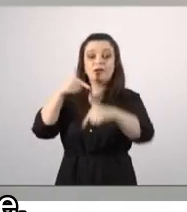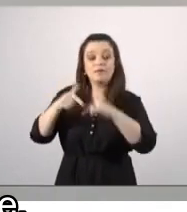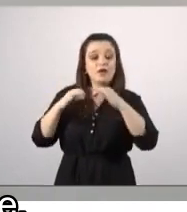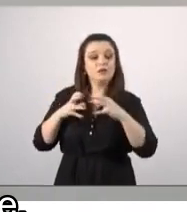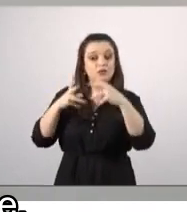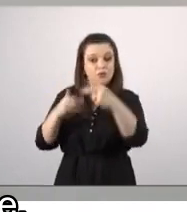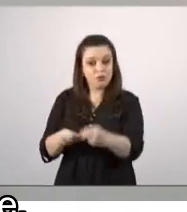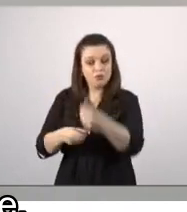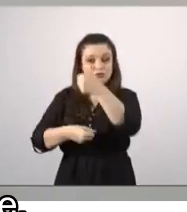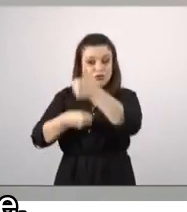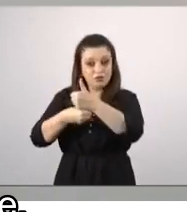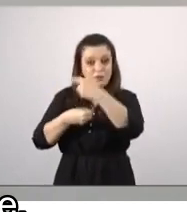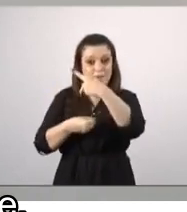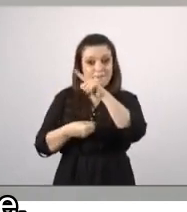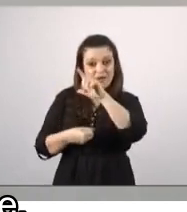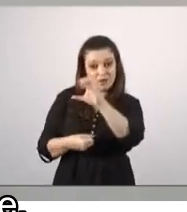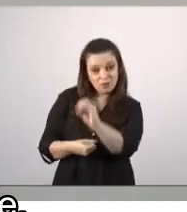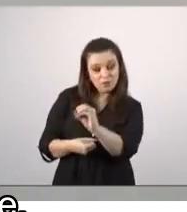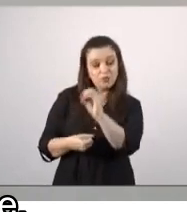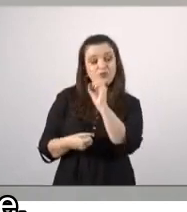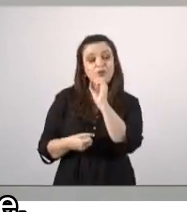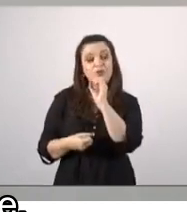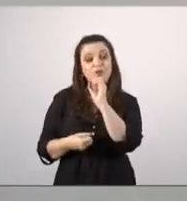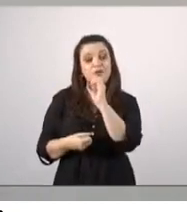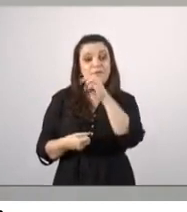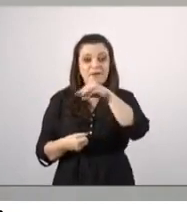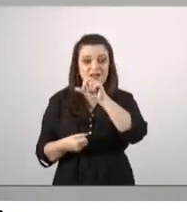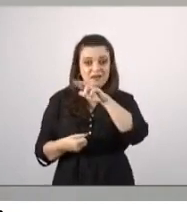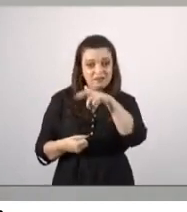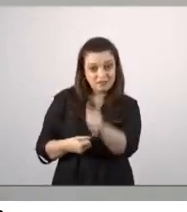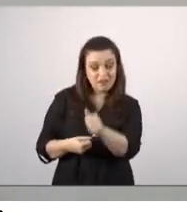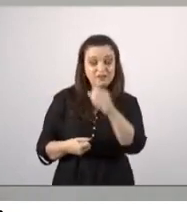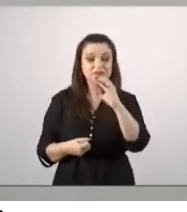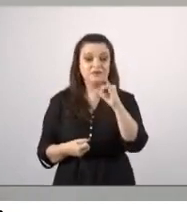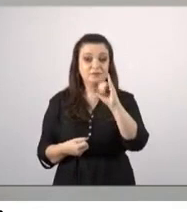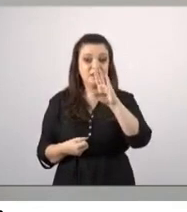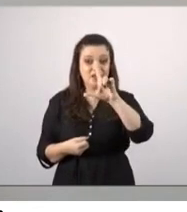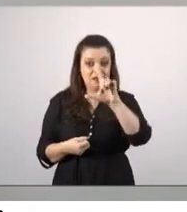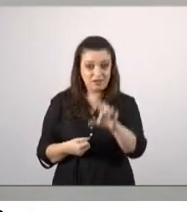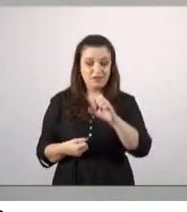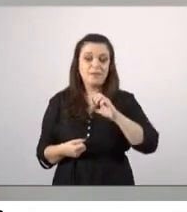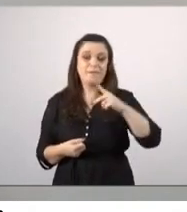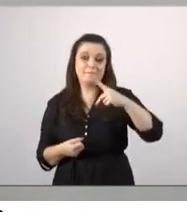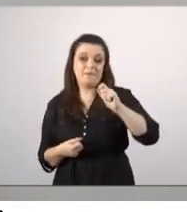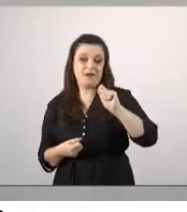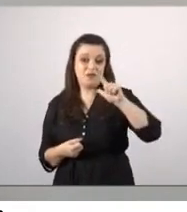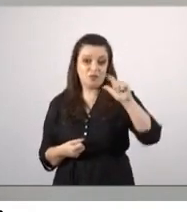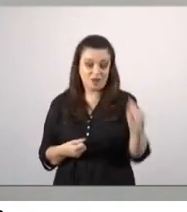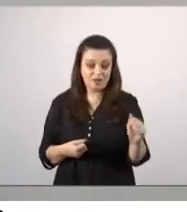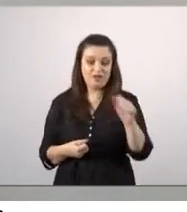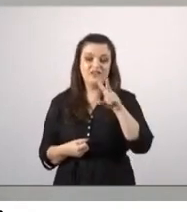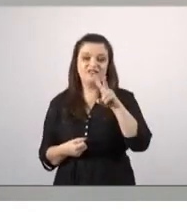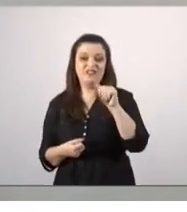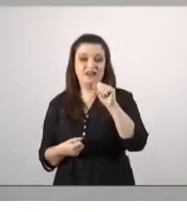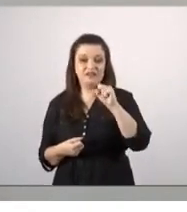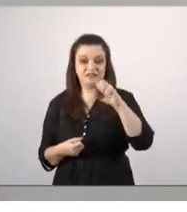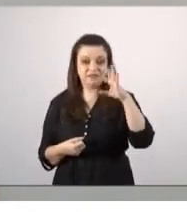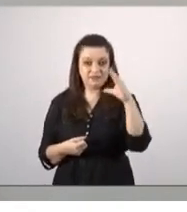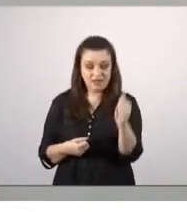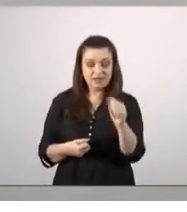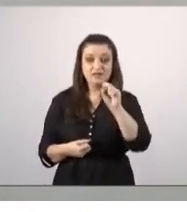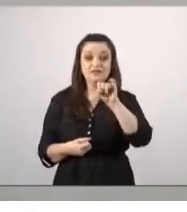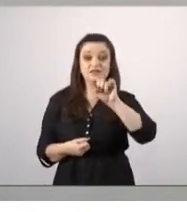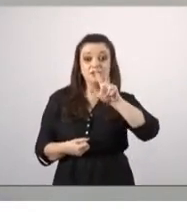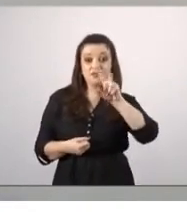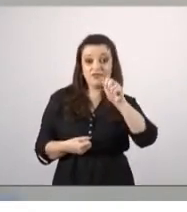professor Paulo, a Marina, Cibele, Paula, Valesca, Silvana e Leslie, por sempre